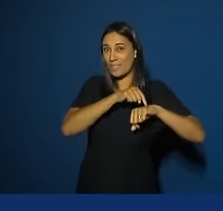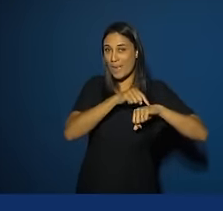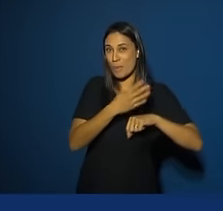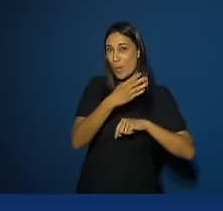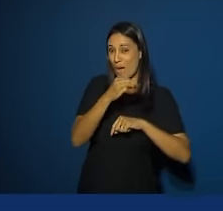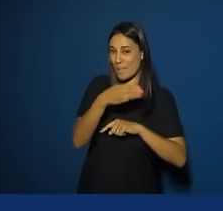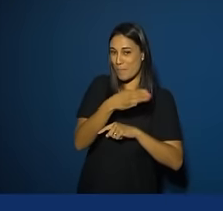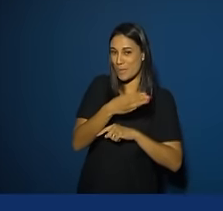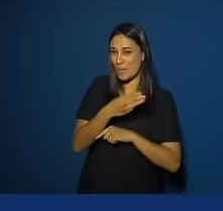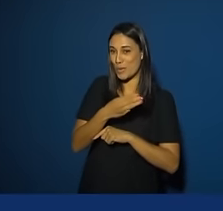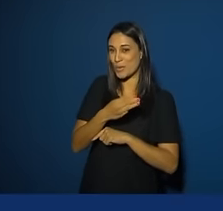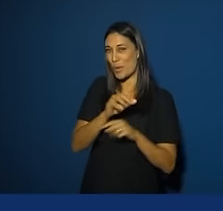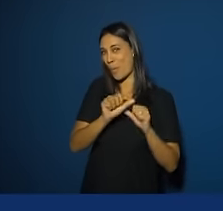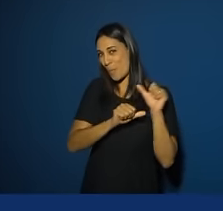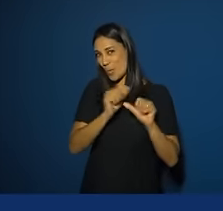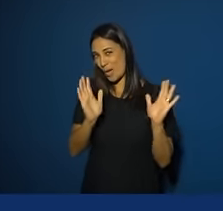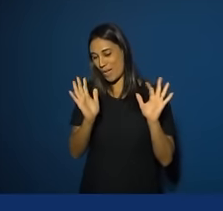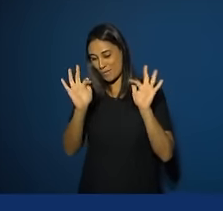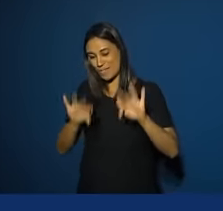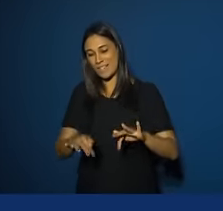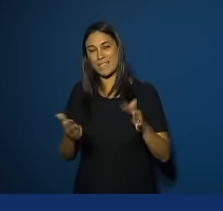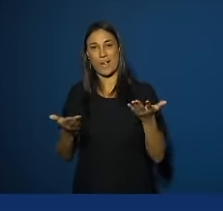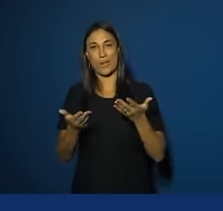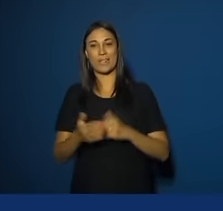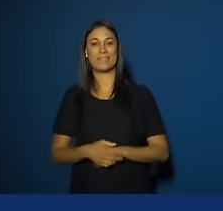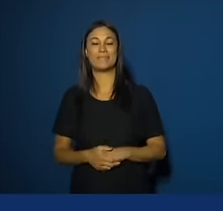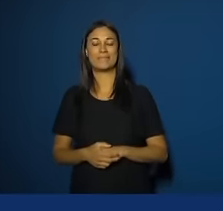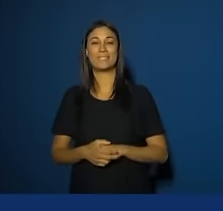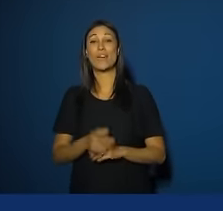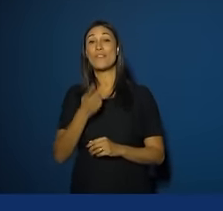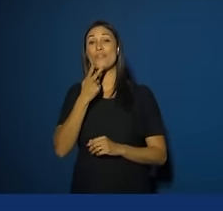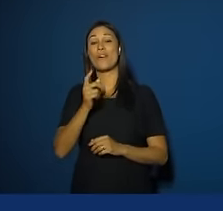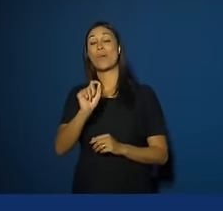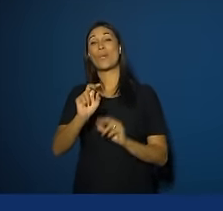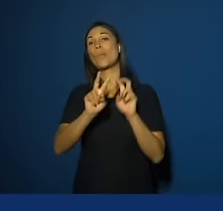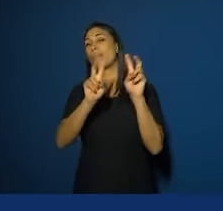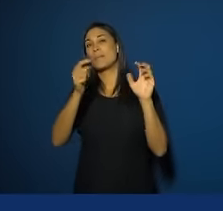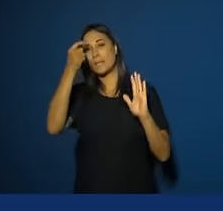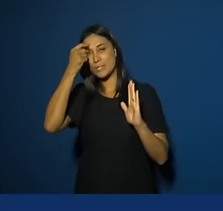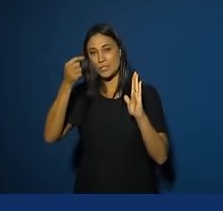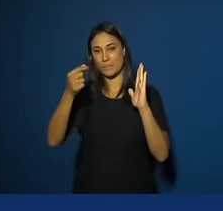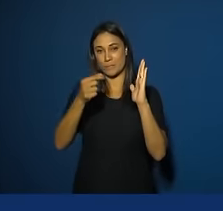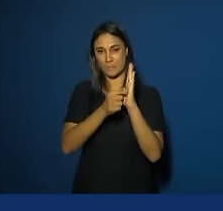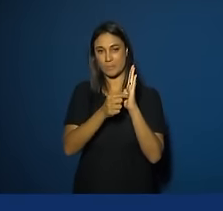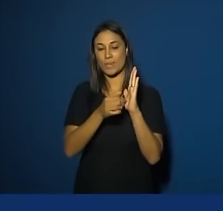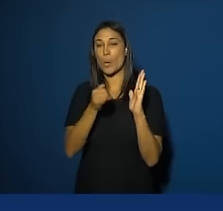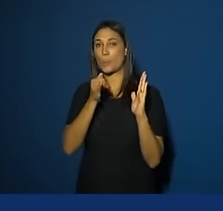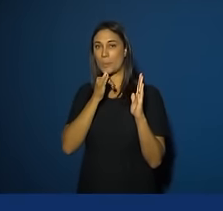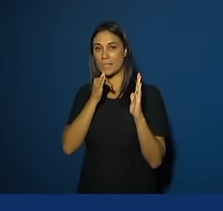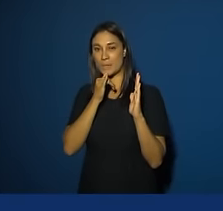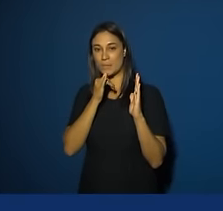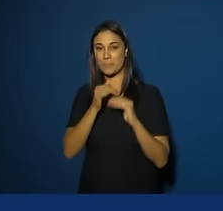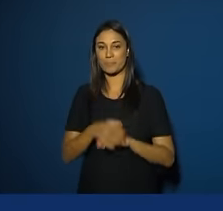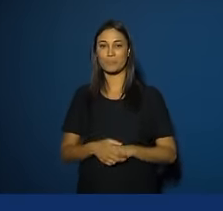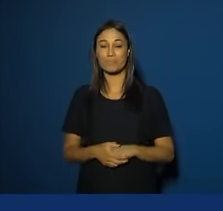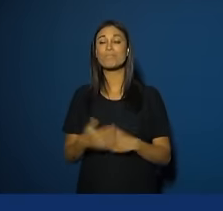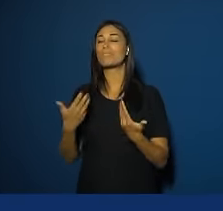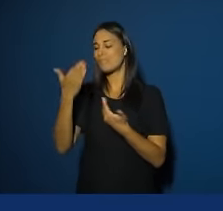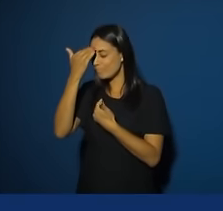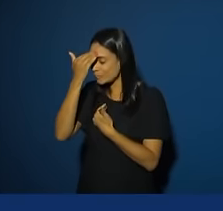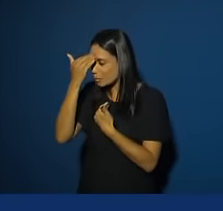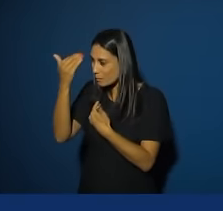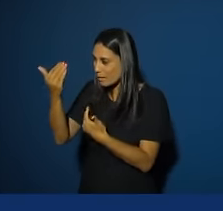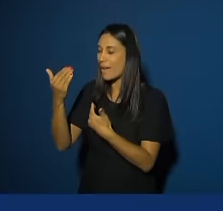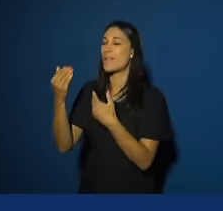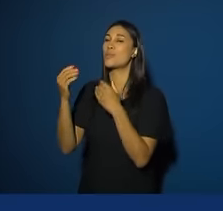agora já é pro Ministro falar vamos vamos terminar aqui faltou falar Inteligência Artificial mas a lot of Ground to cover André Muito